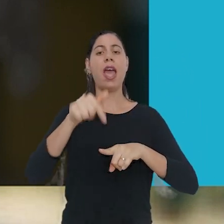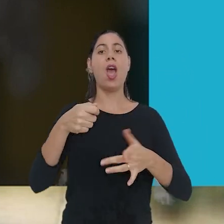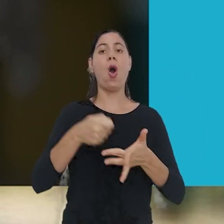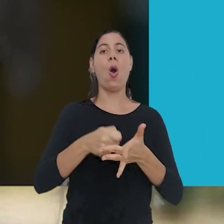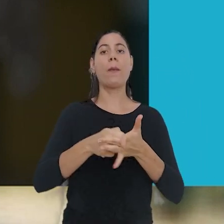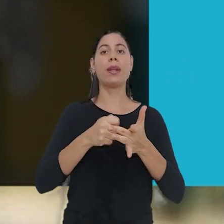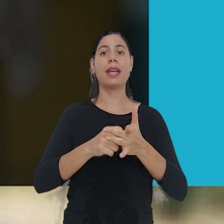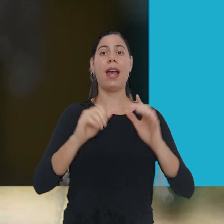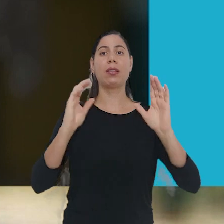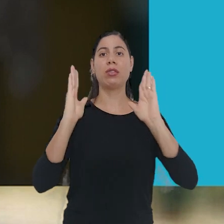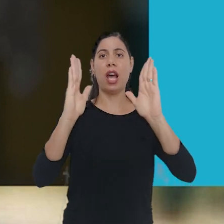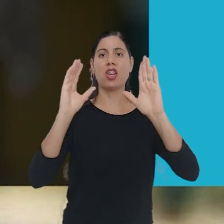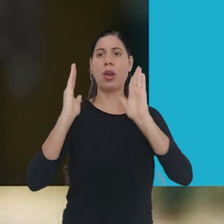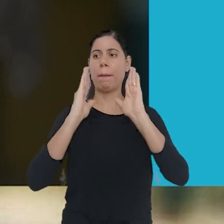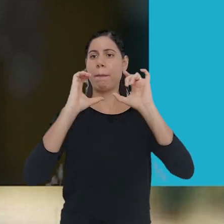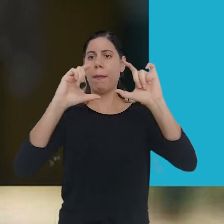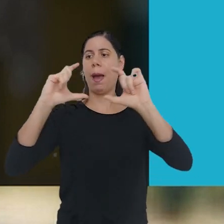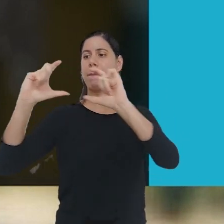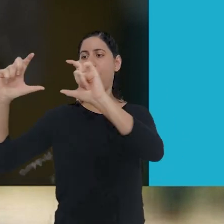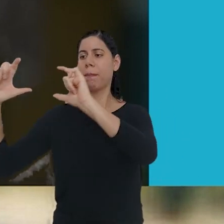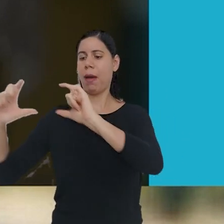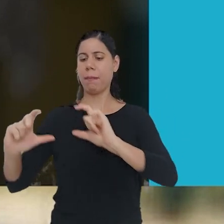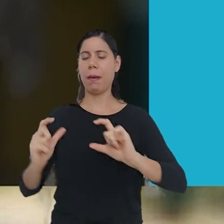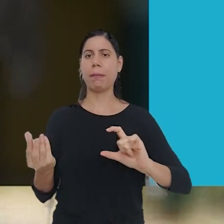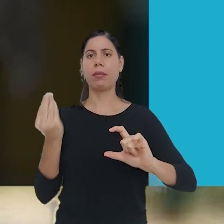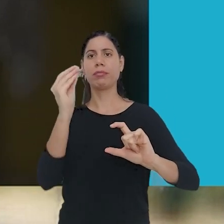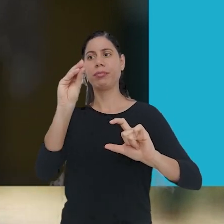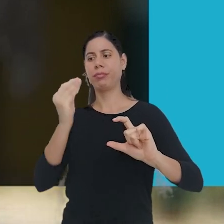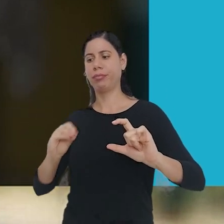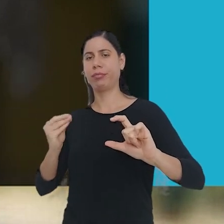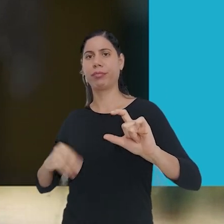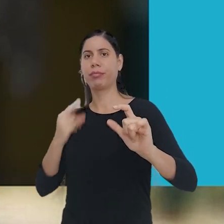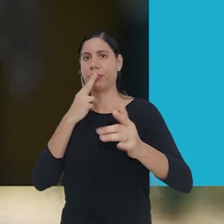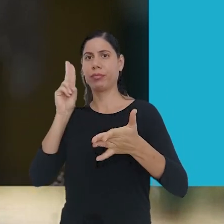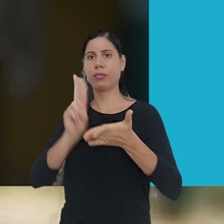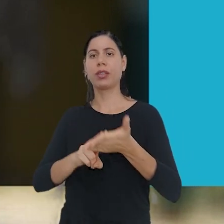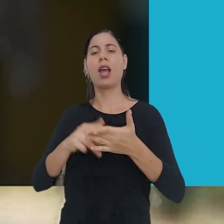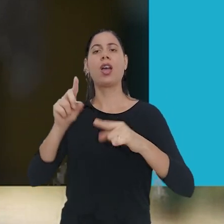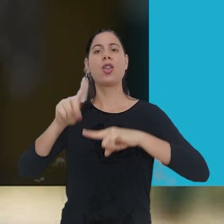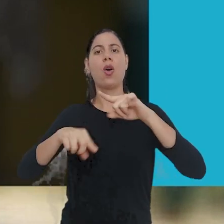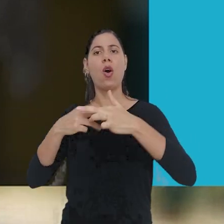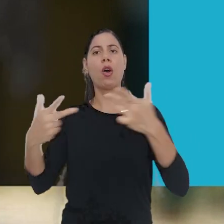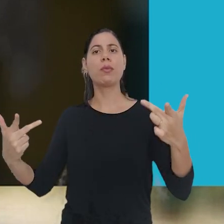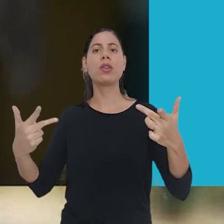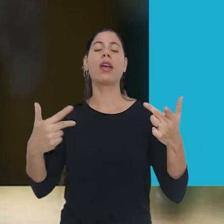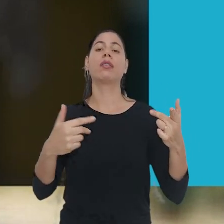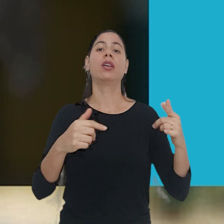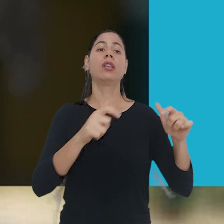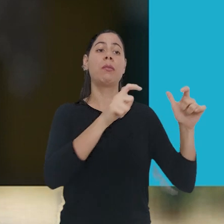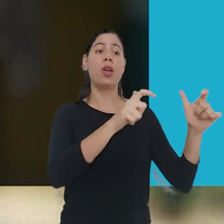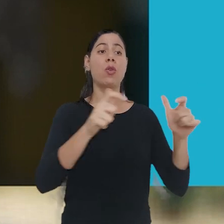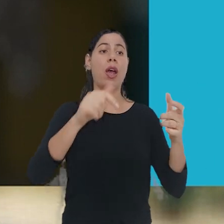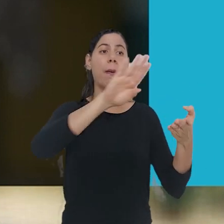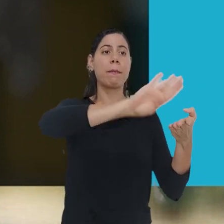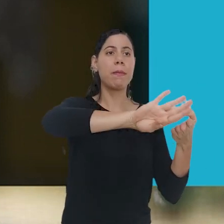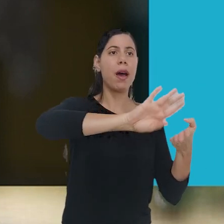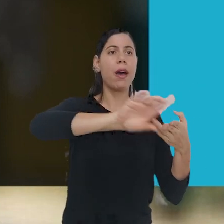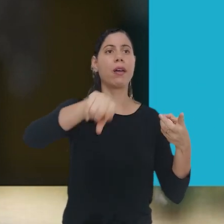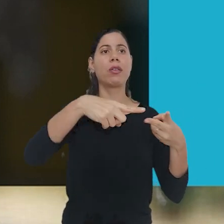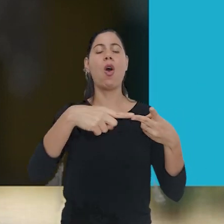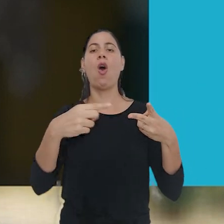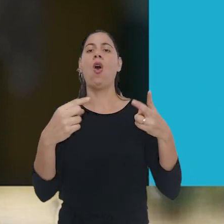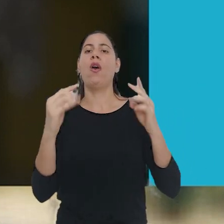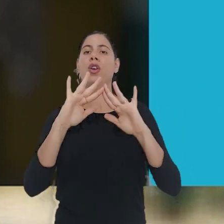instalação de caixas individuais para depósito de objetos de correspondência. nos estabelecimentos bancários, hospitalares e de